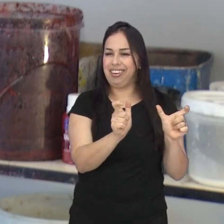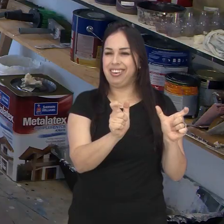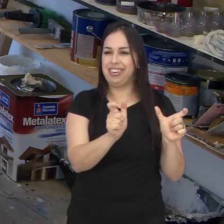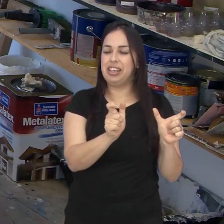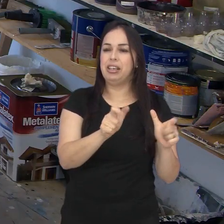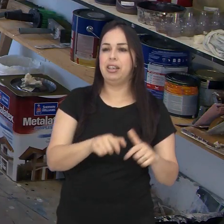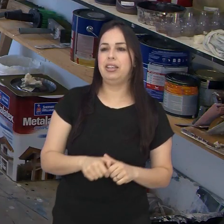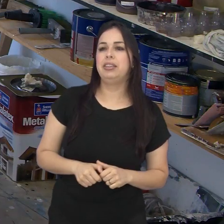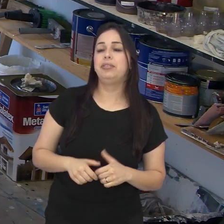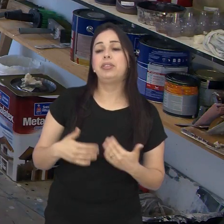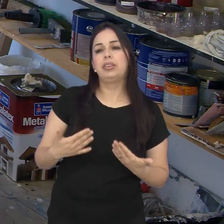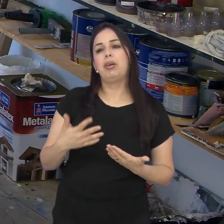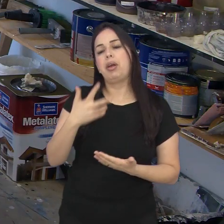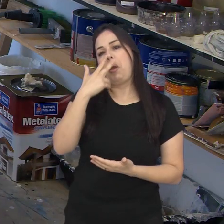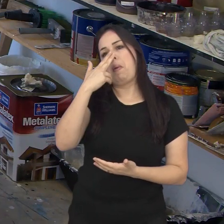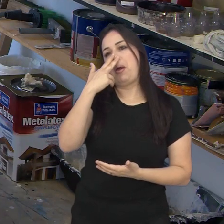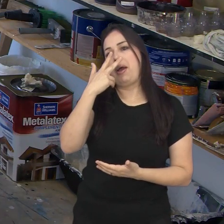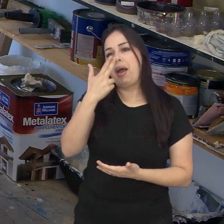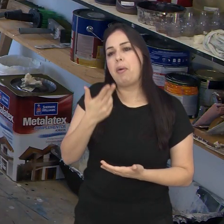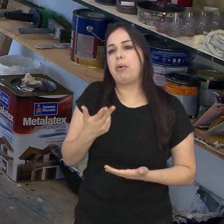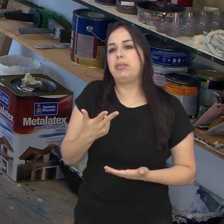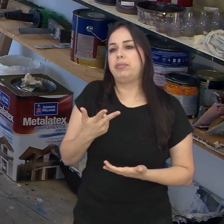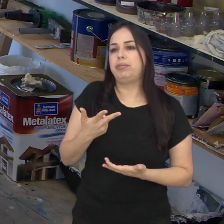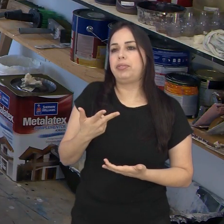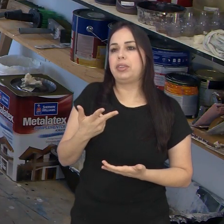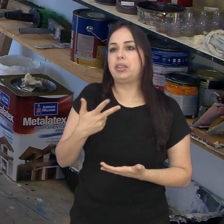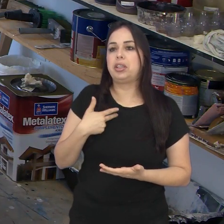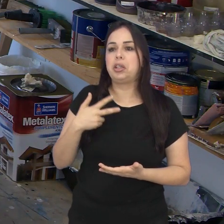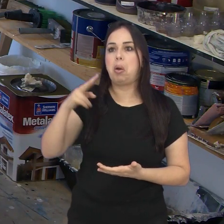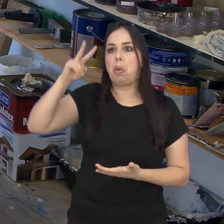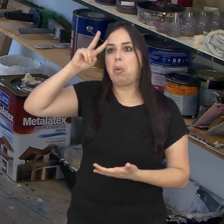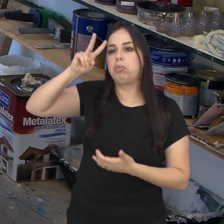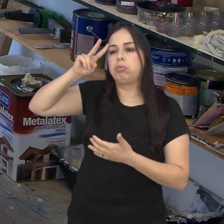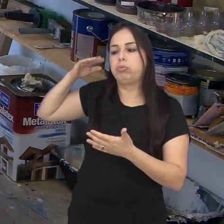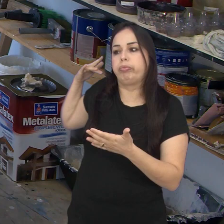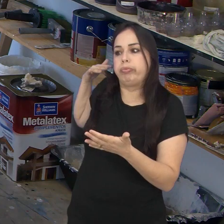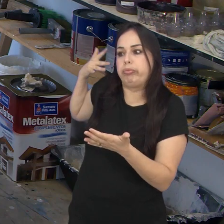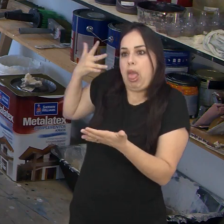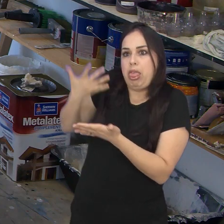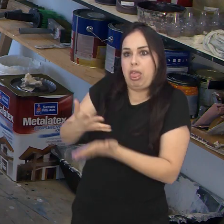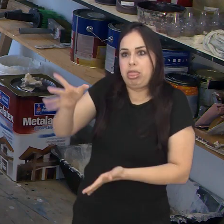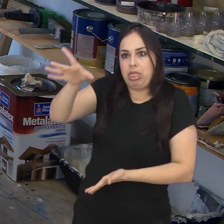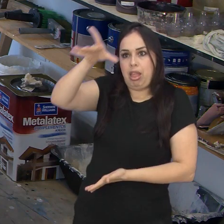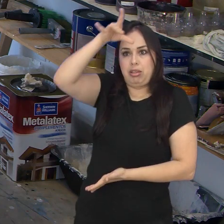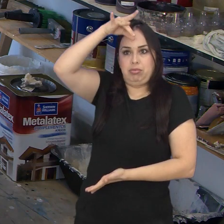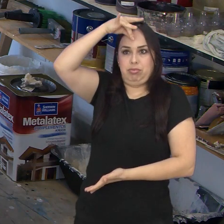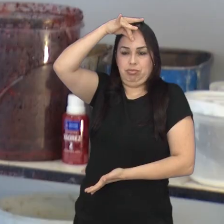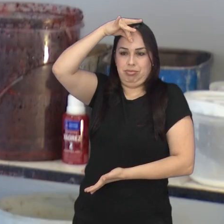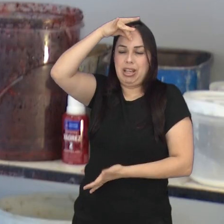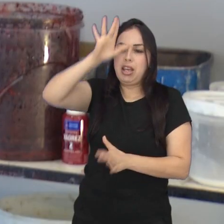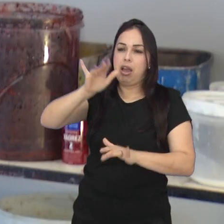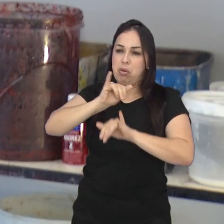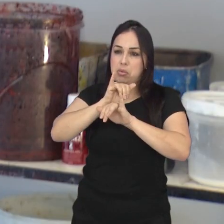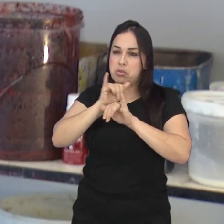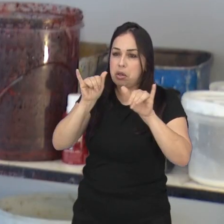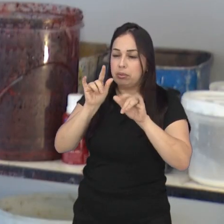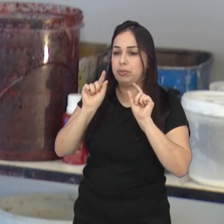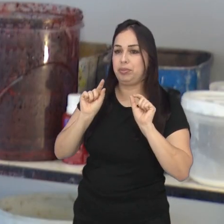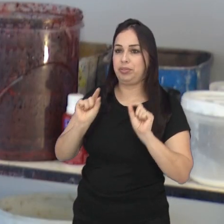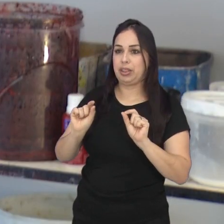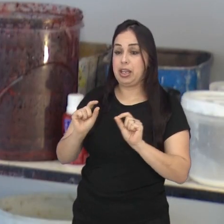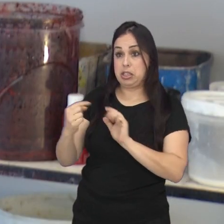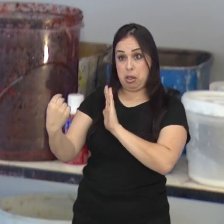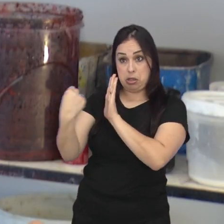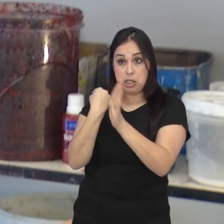né? E eu acho que isso é uma coisa que eu carrego até hoje. E eu posso dizer para você